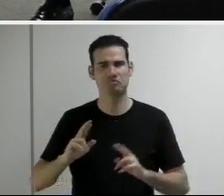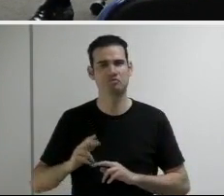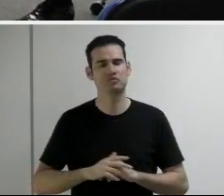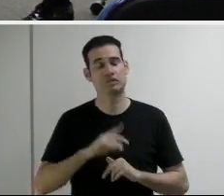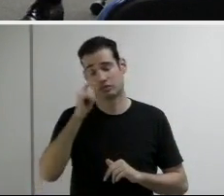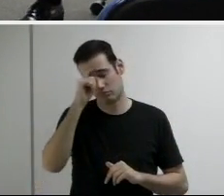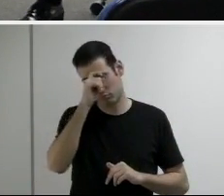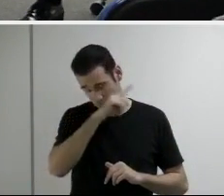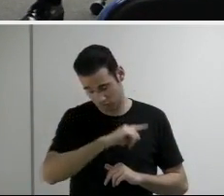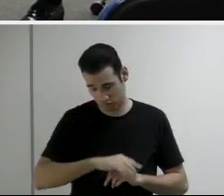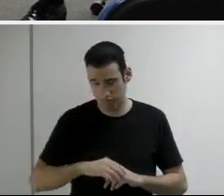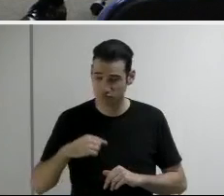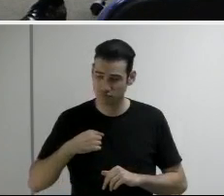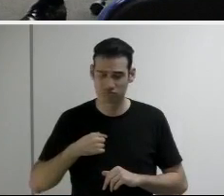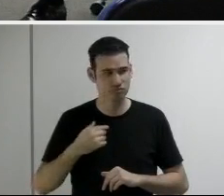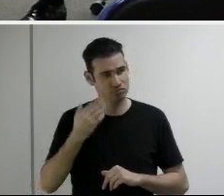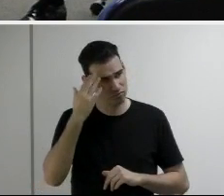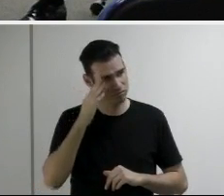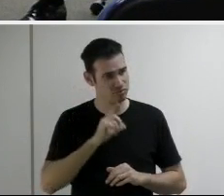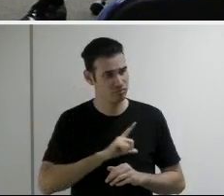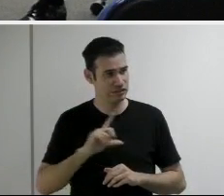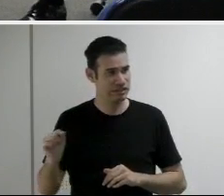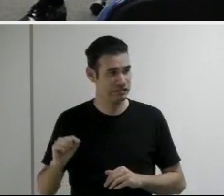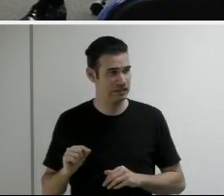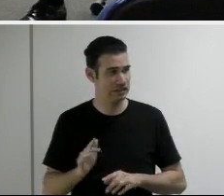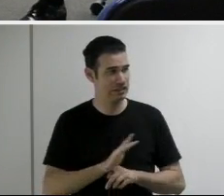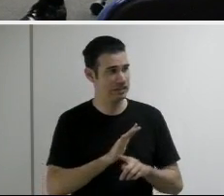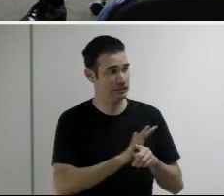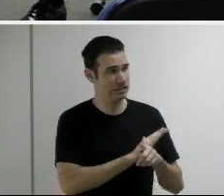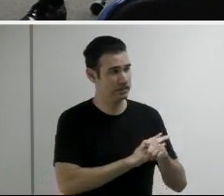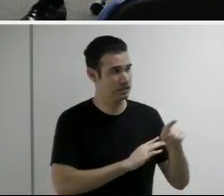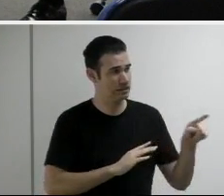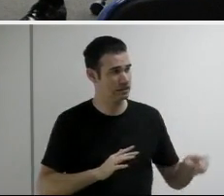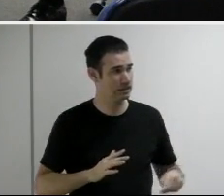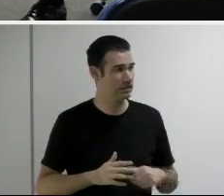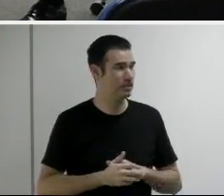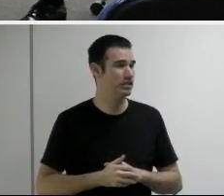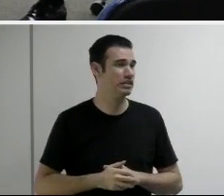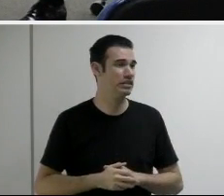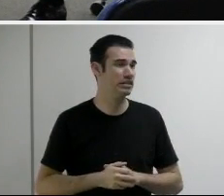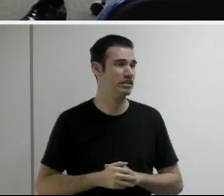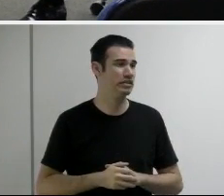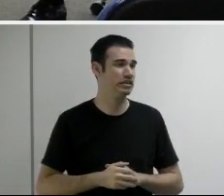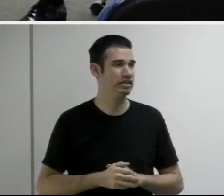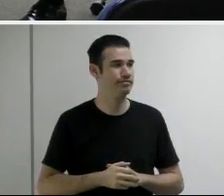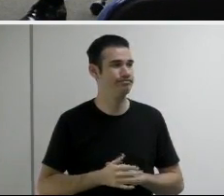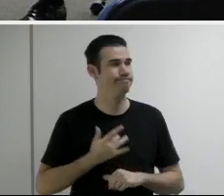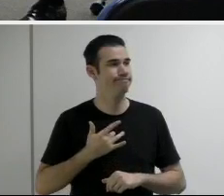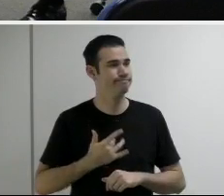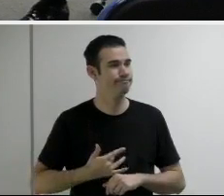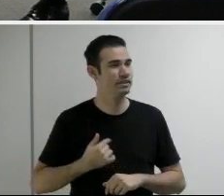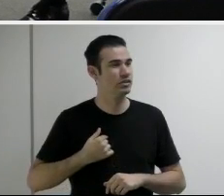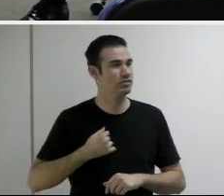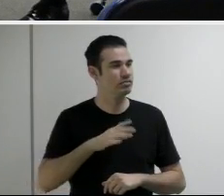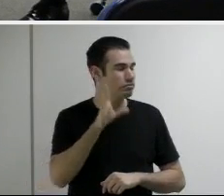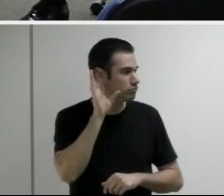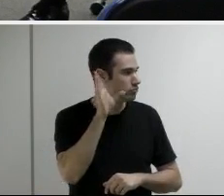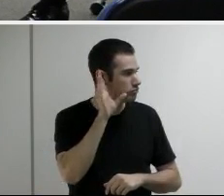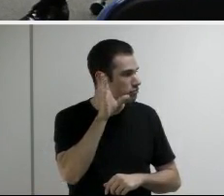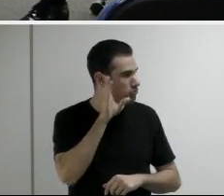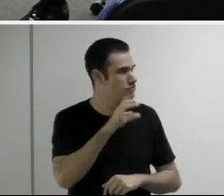difíceis, e eu ainda bem que eu vou sair antes que todo mundo pergunte. Uma pena que eu não vou ouvir os meus colegas de mesa, mas com certeza